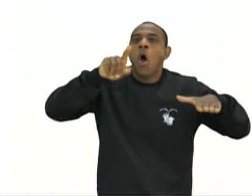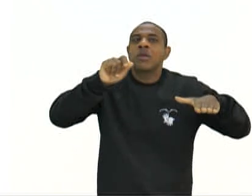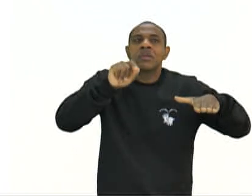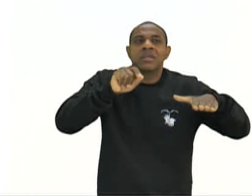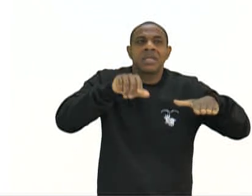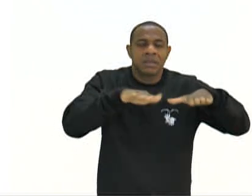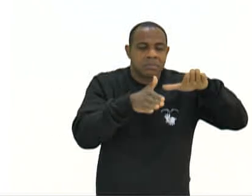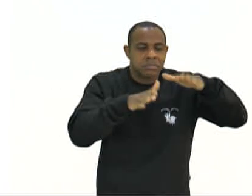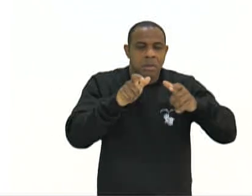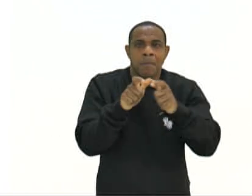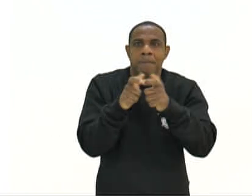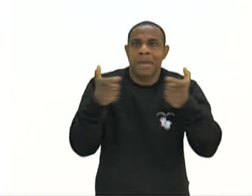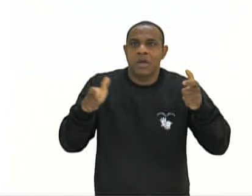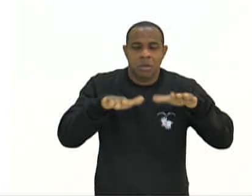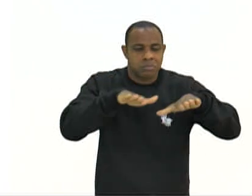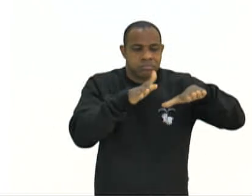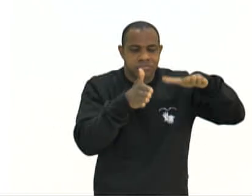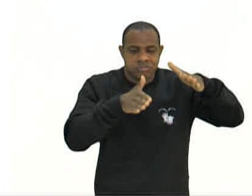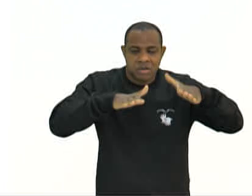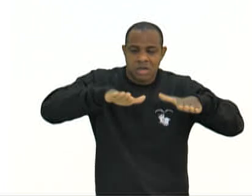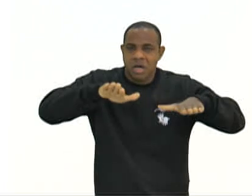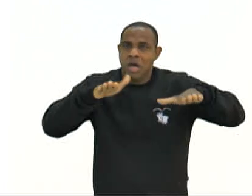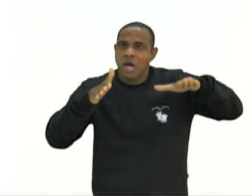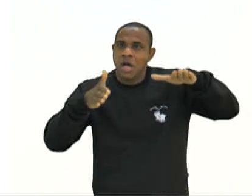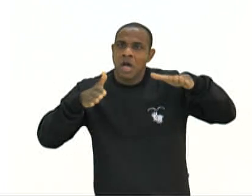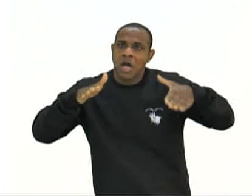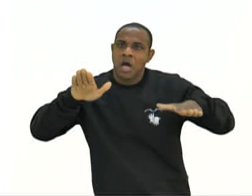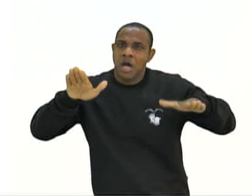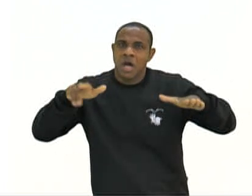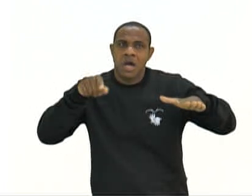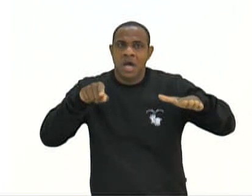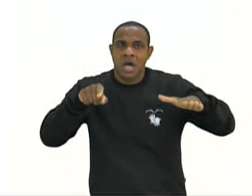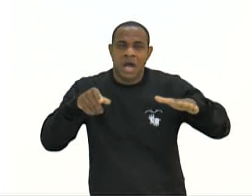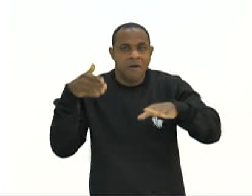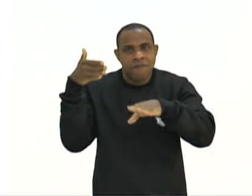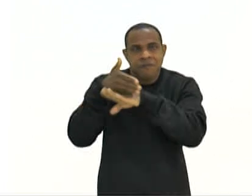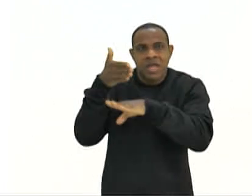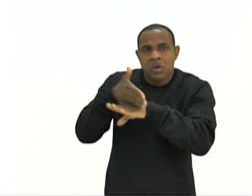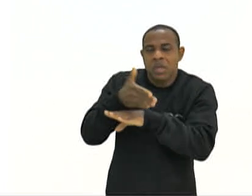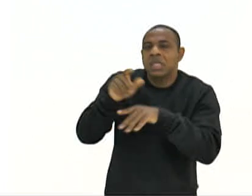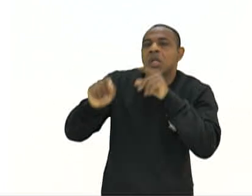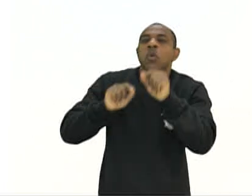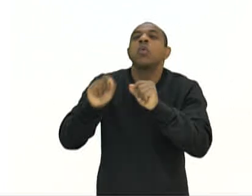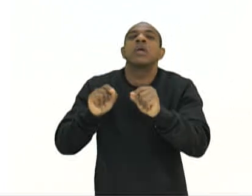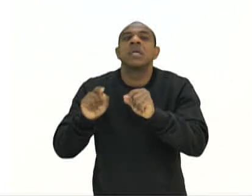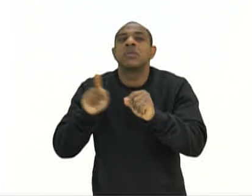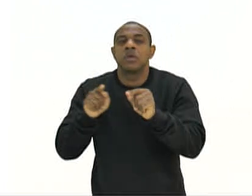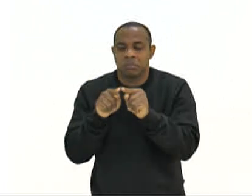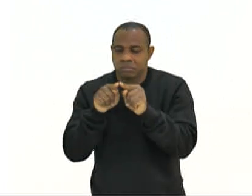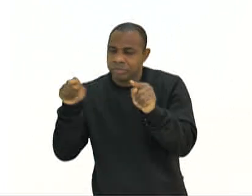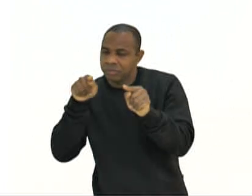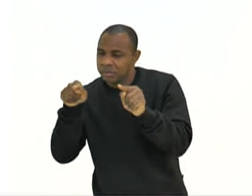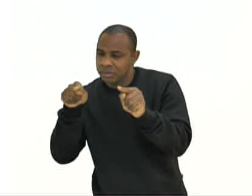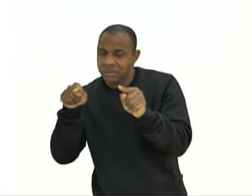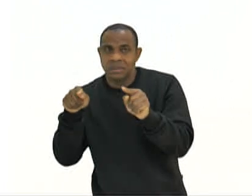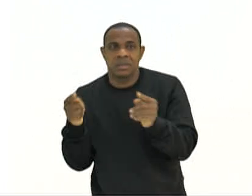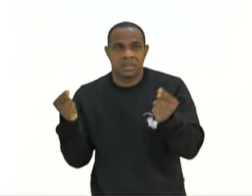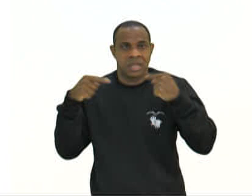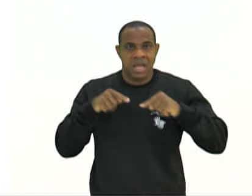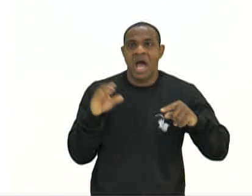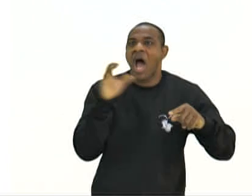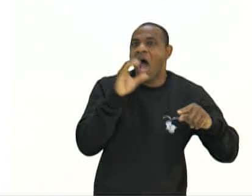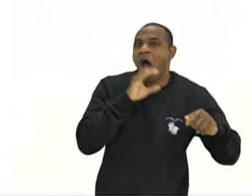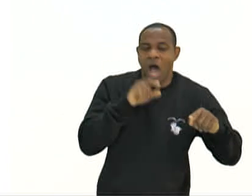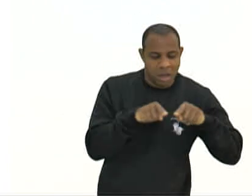Comparativamente ao que possuía o trem de ondas antes da refração, a frequência C, espaço ali, a velocidade